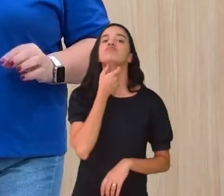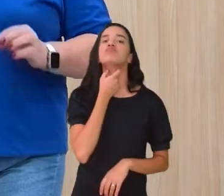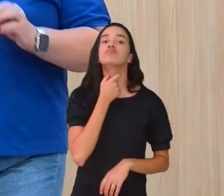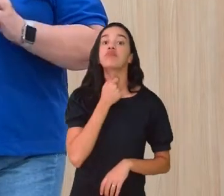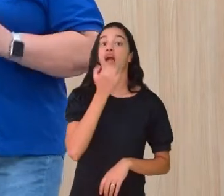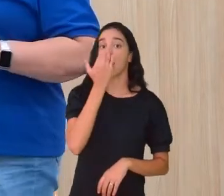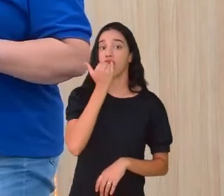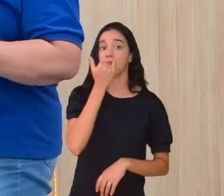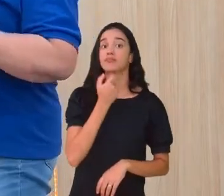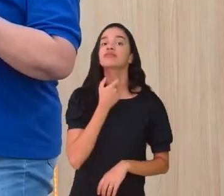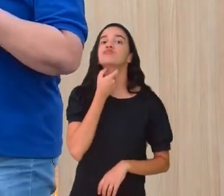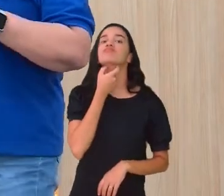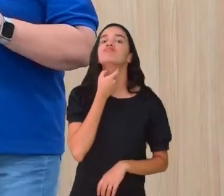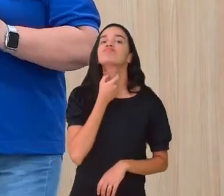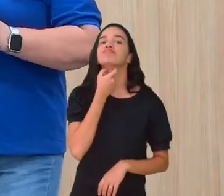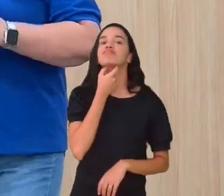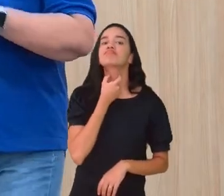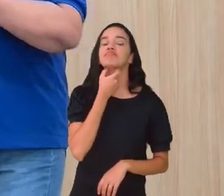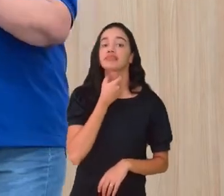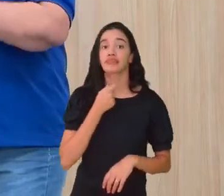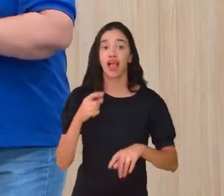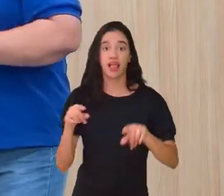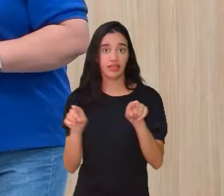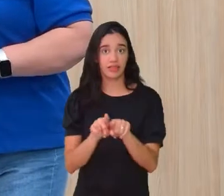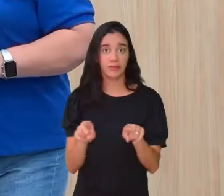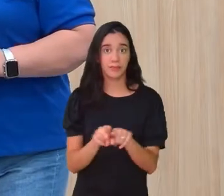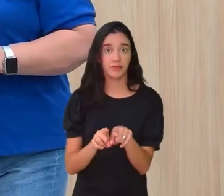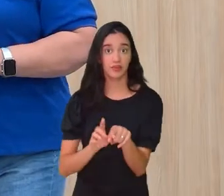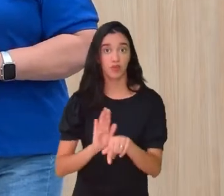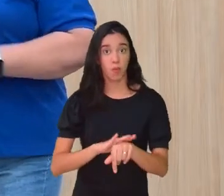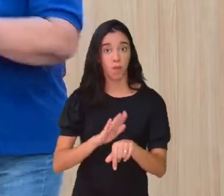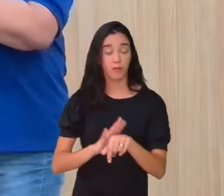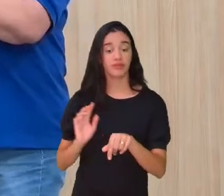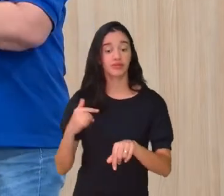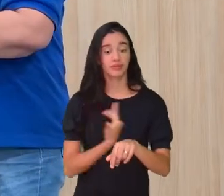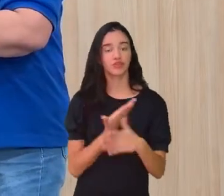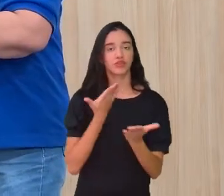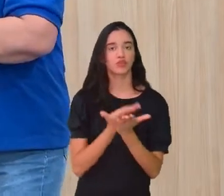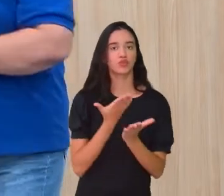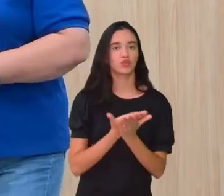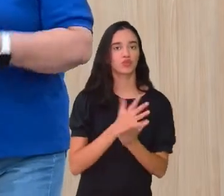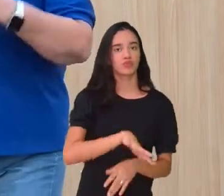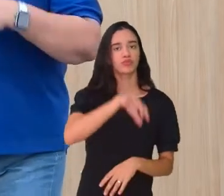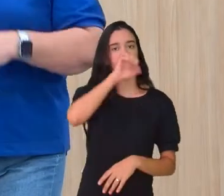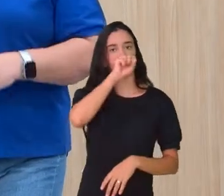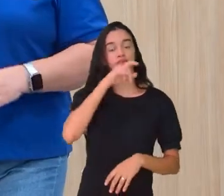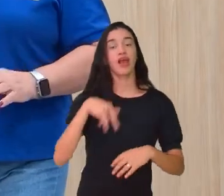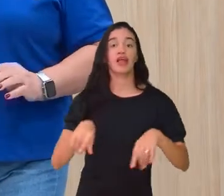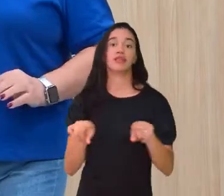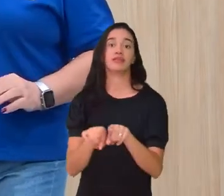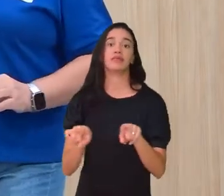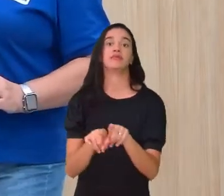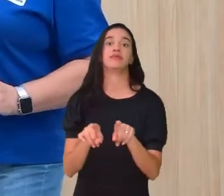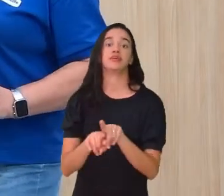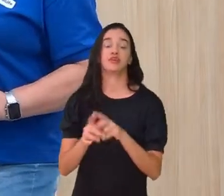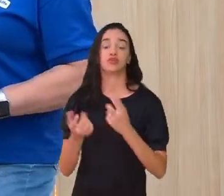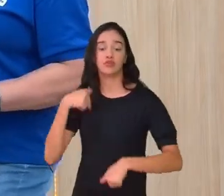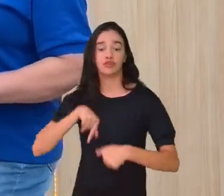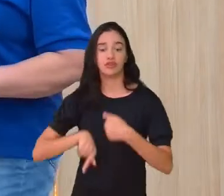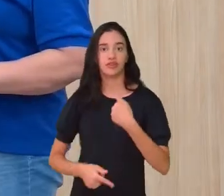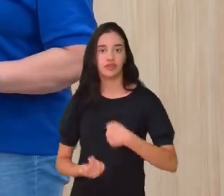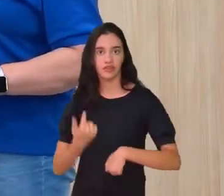alimento. Então, é um tubo que a gente vai ver, tanto no momento que estamos estudando o sistema respiratório, como também o sistema